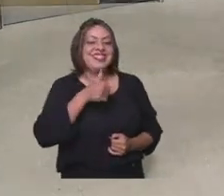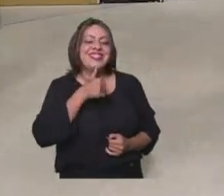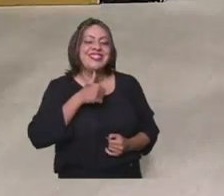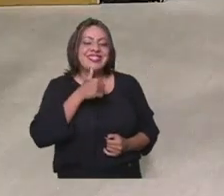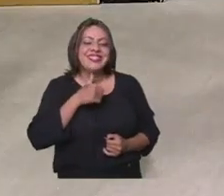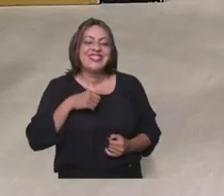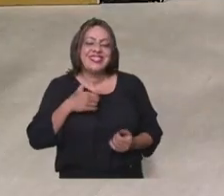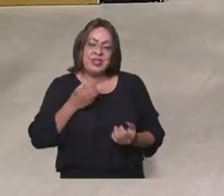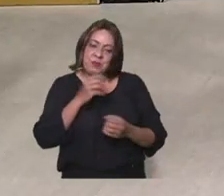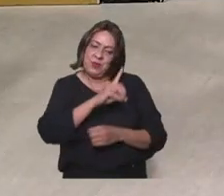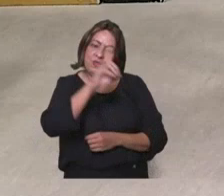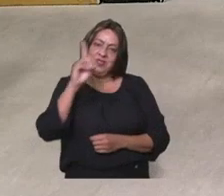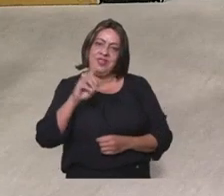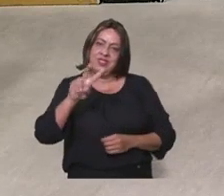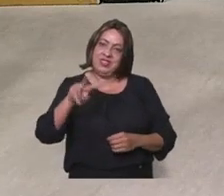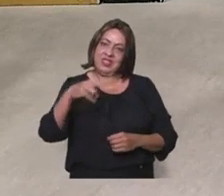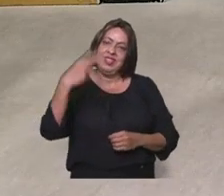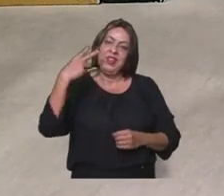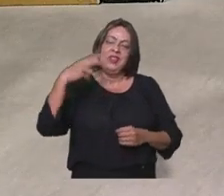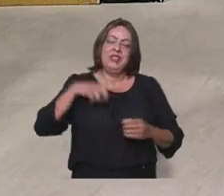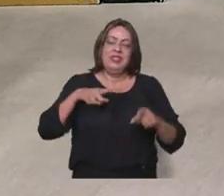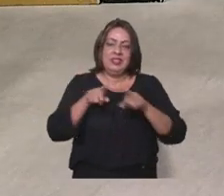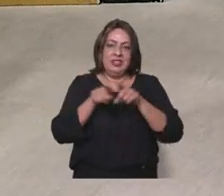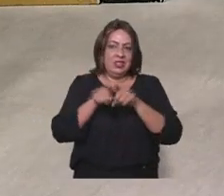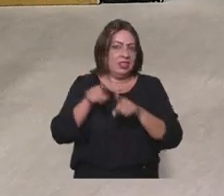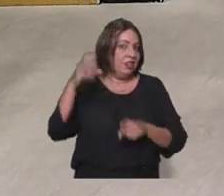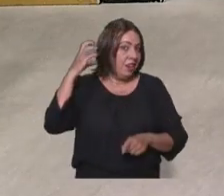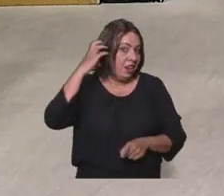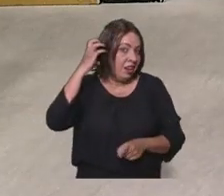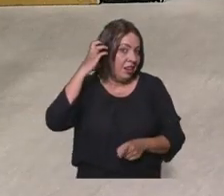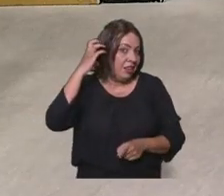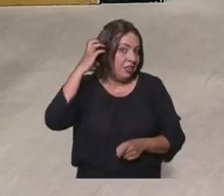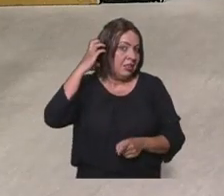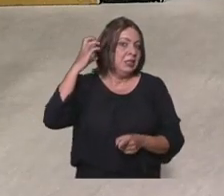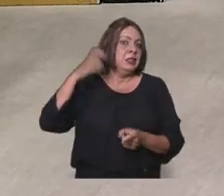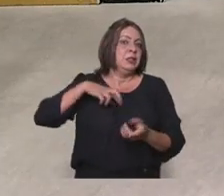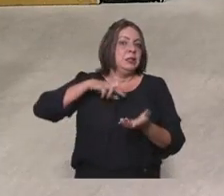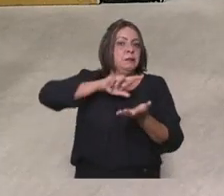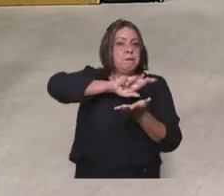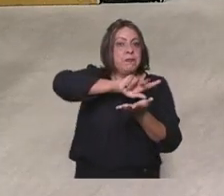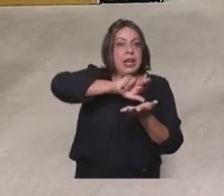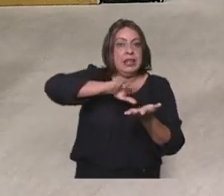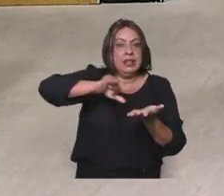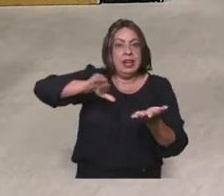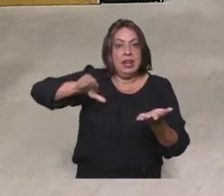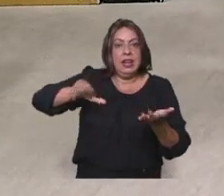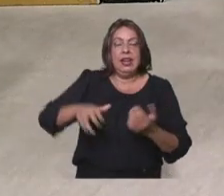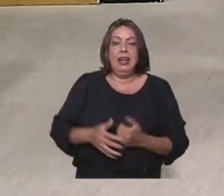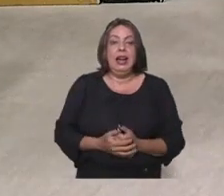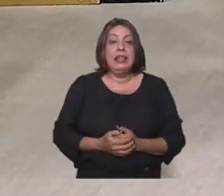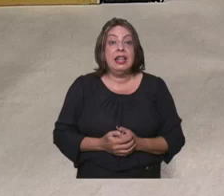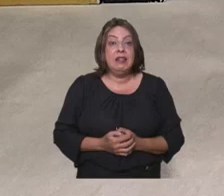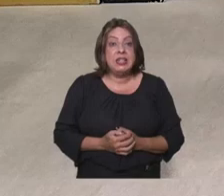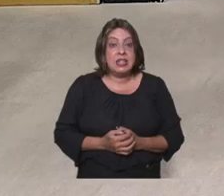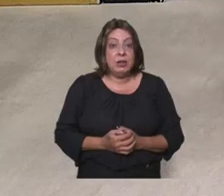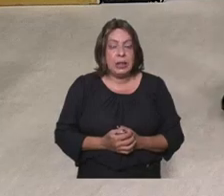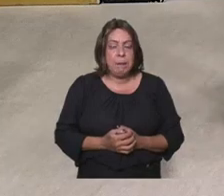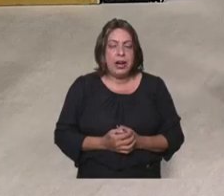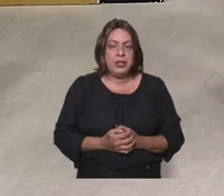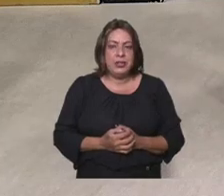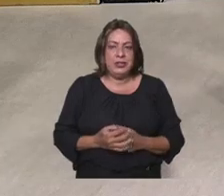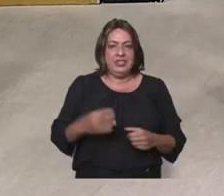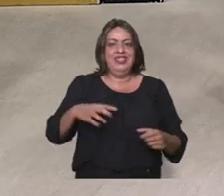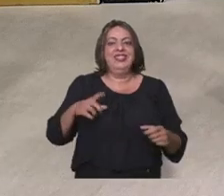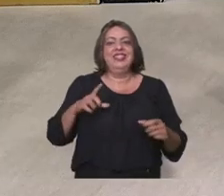do mês. Bom dia a todos que estão nos ouvindo pelas rádios na Rede Xodó, Xingó e Eldorado FM. Muito bom dia para todos os